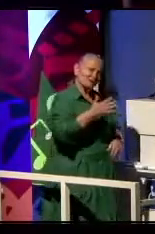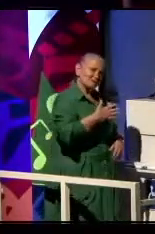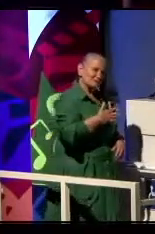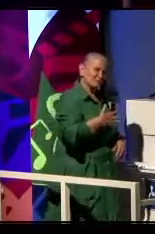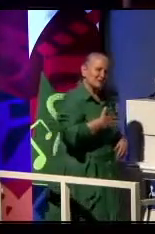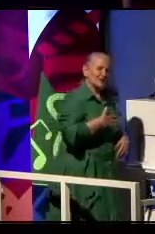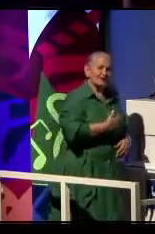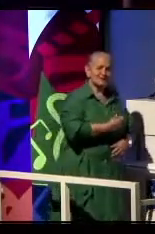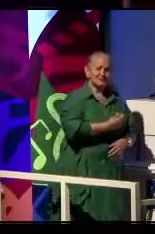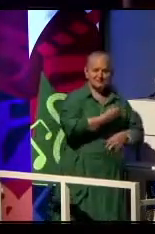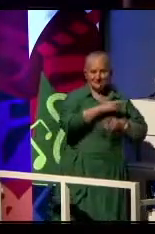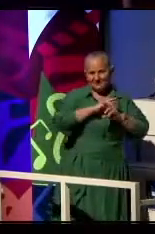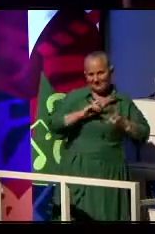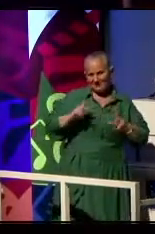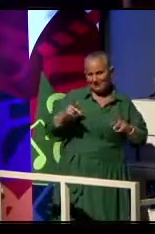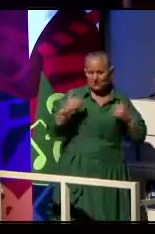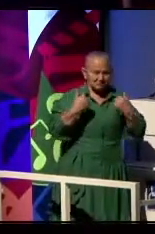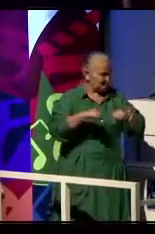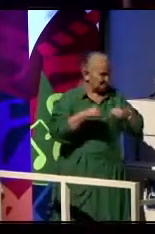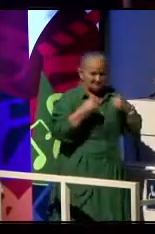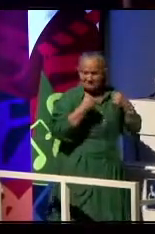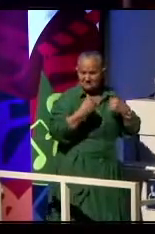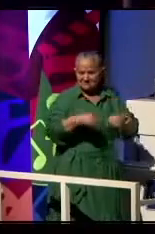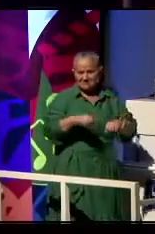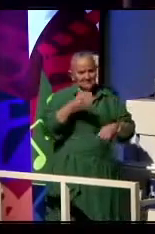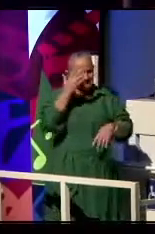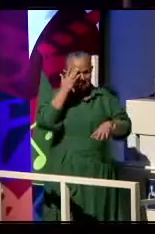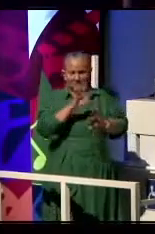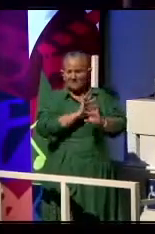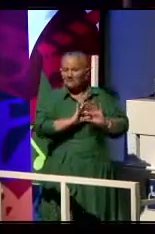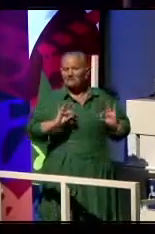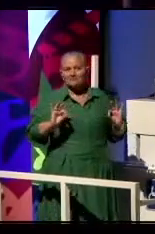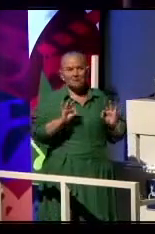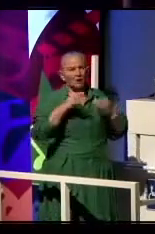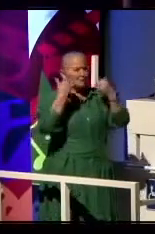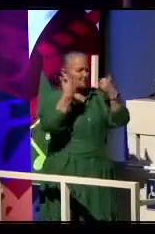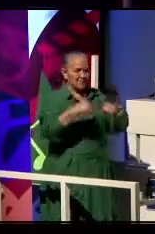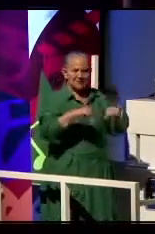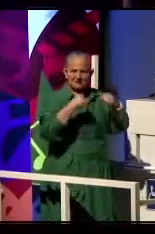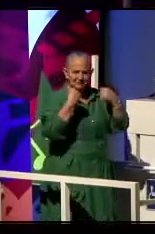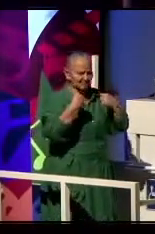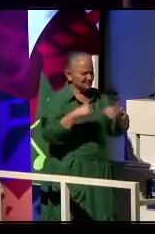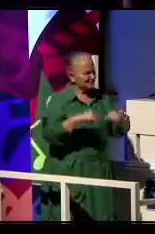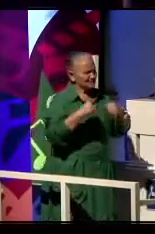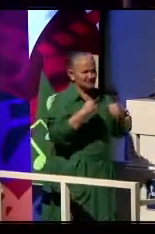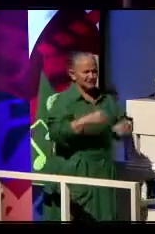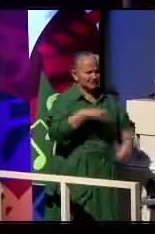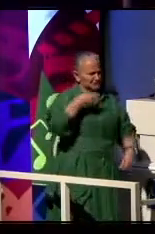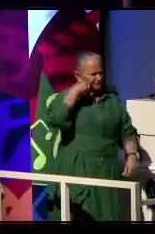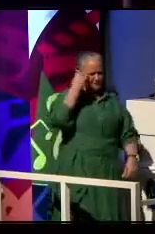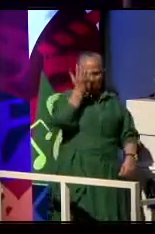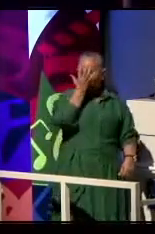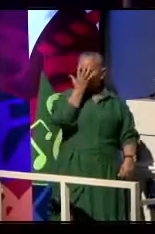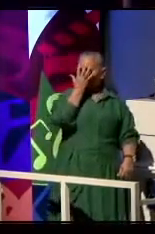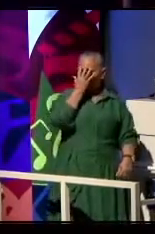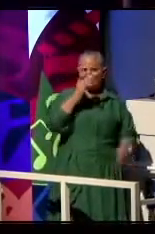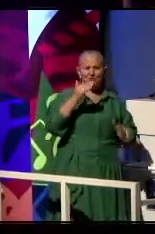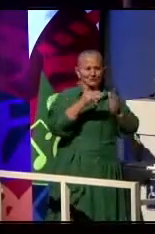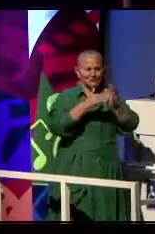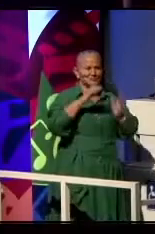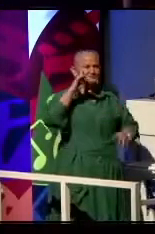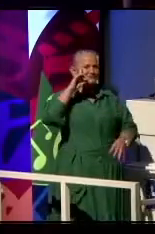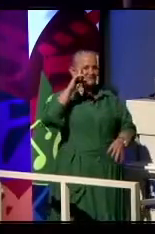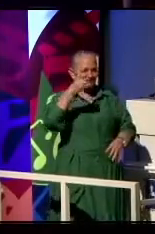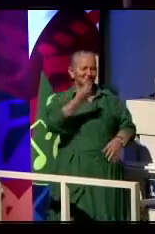ocidental. Não precisa medo não, não precisa da timidez, todo dia é dia